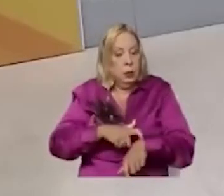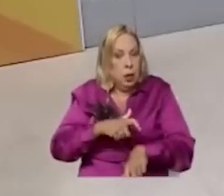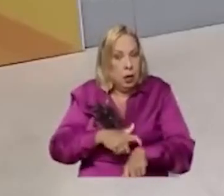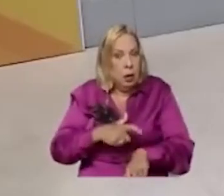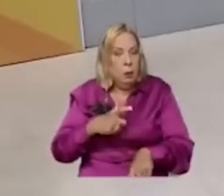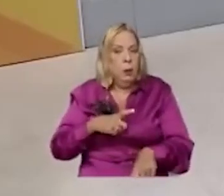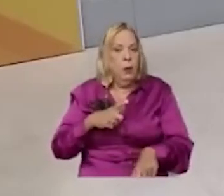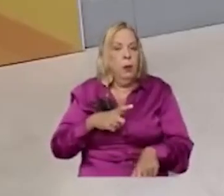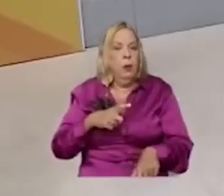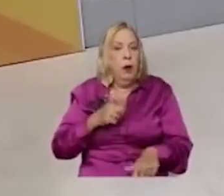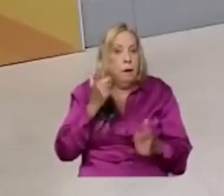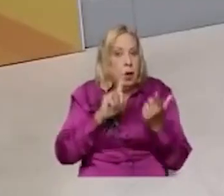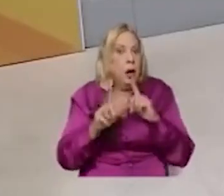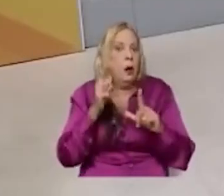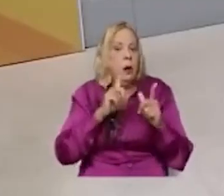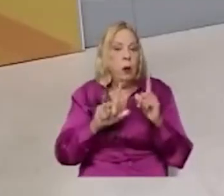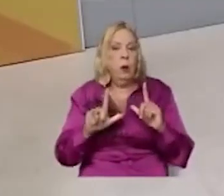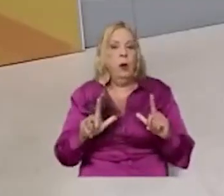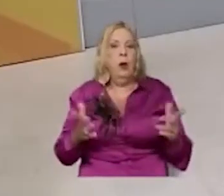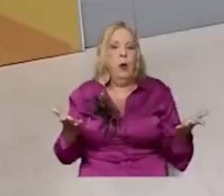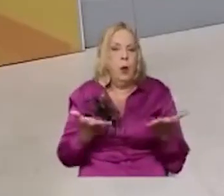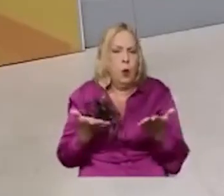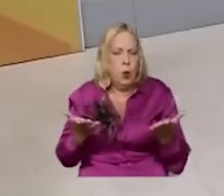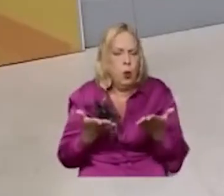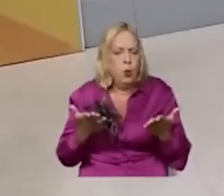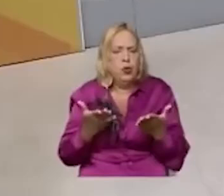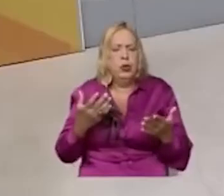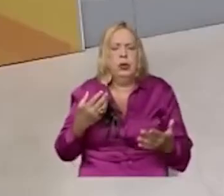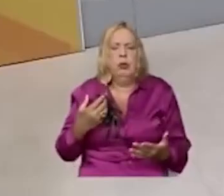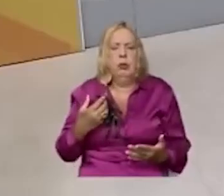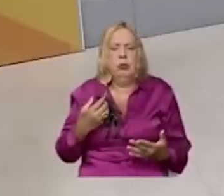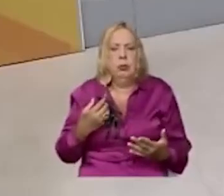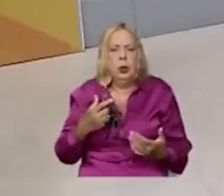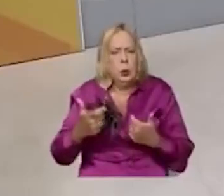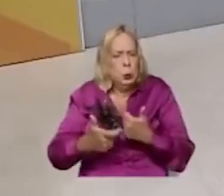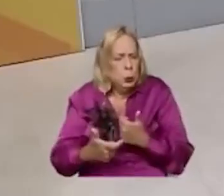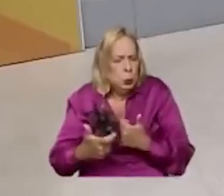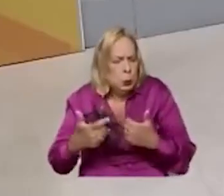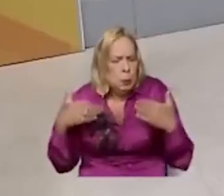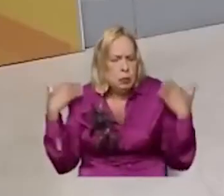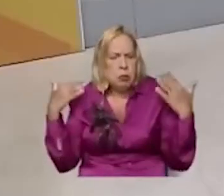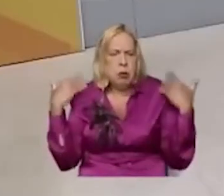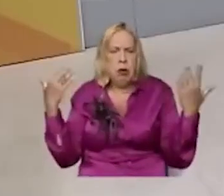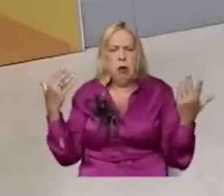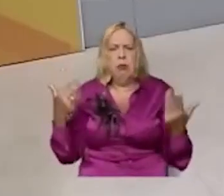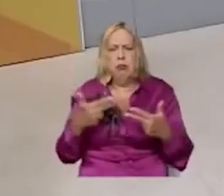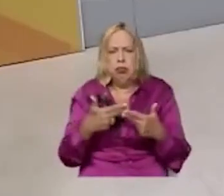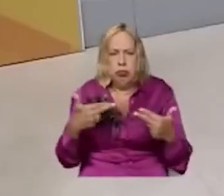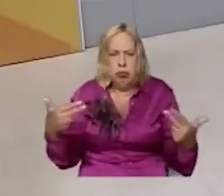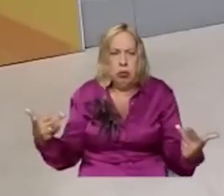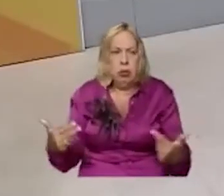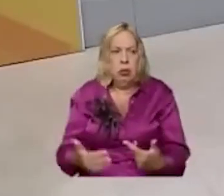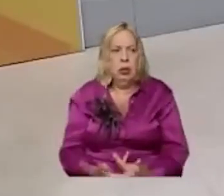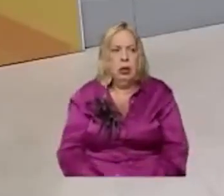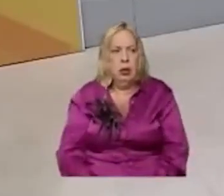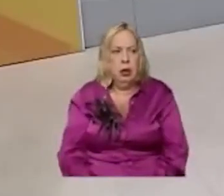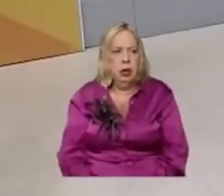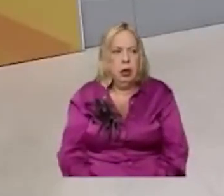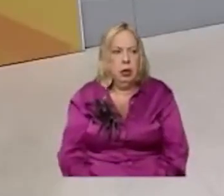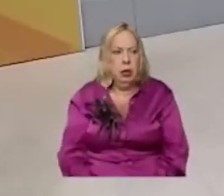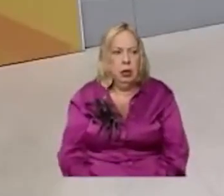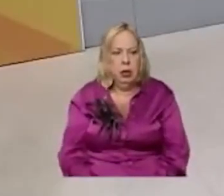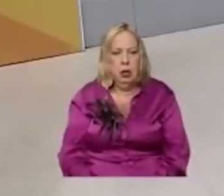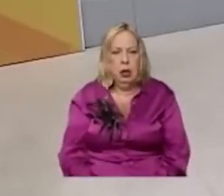que não deixar para depois. Curtiu hoje, isso, é o grande aprendizado. Nem que o salário aconteça igual ao fogo de artifício, quando acende